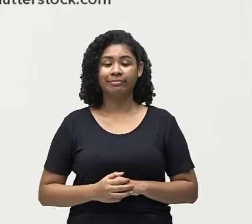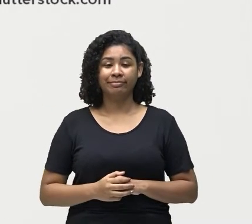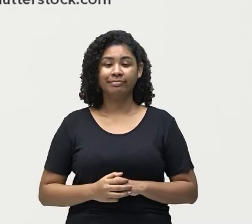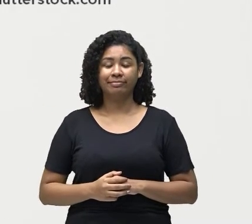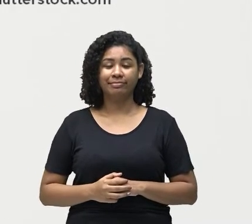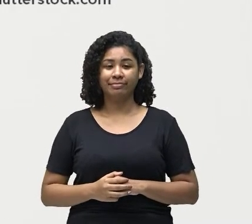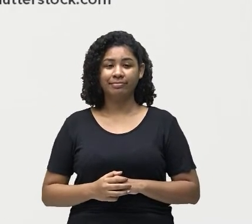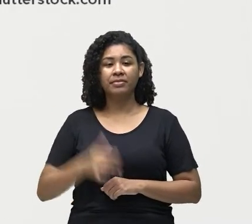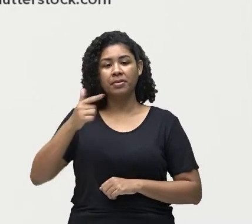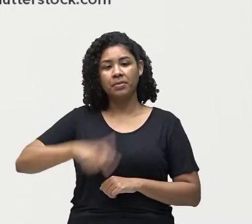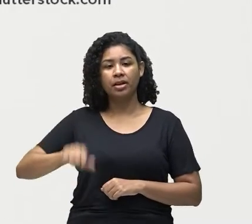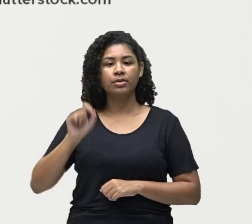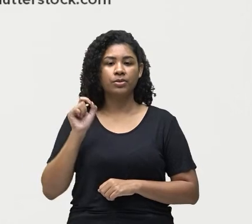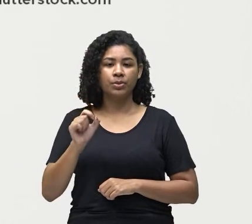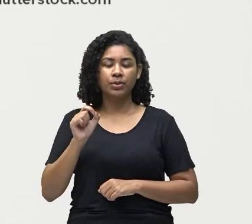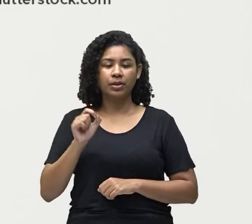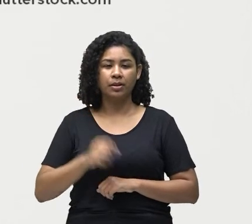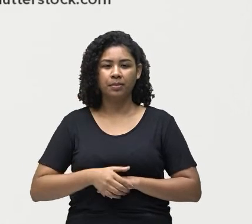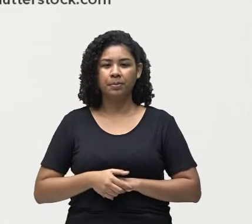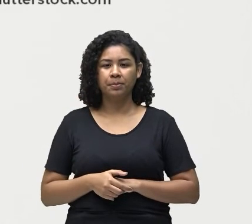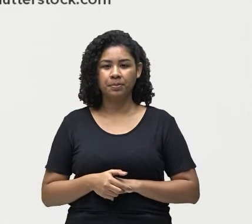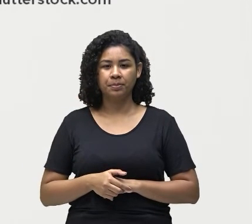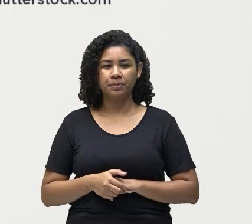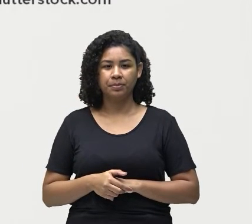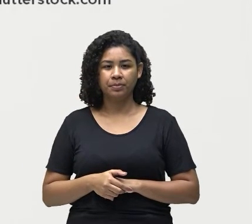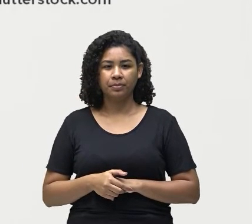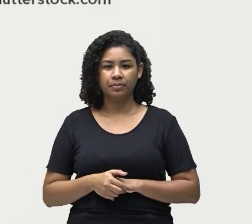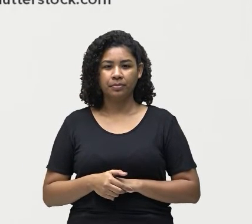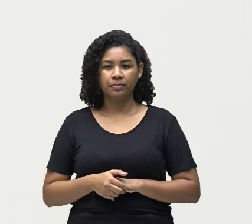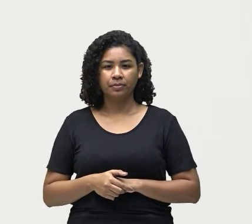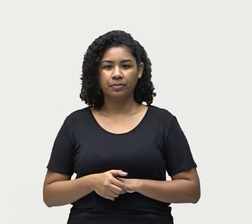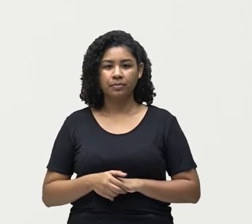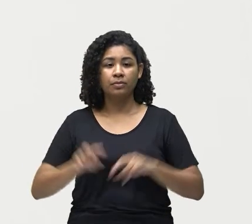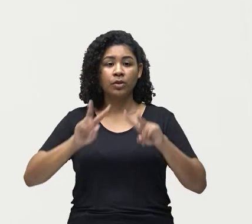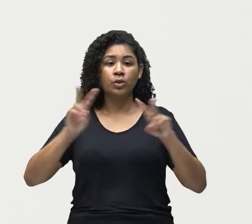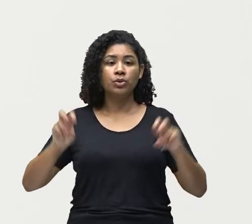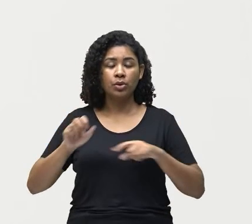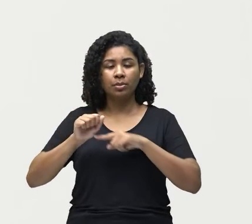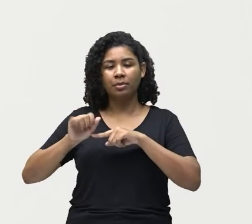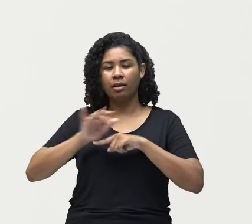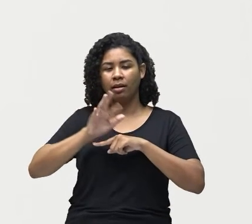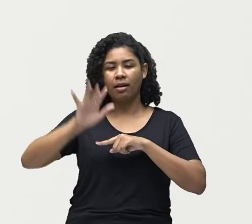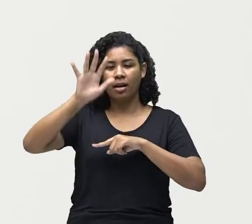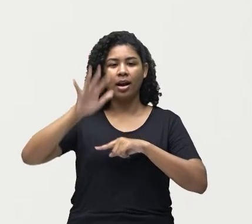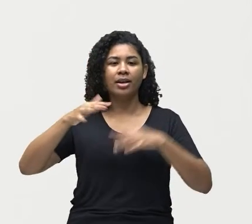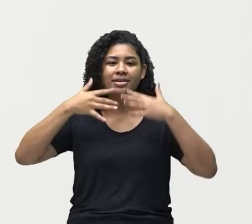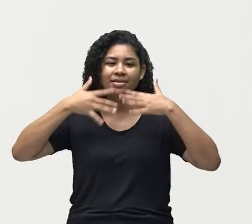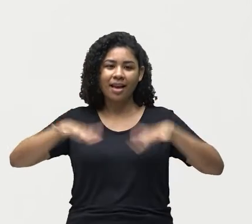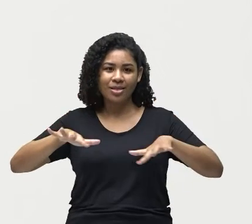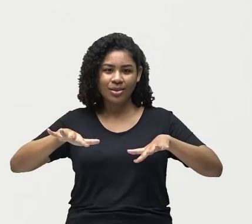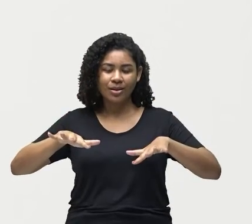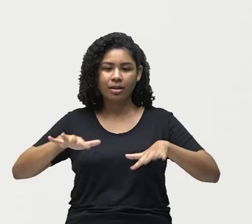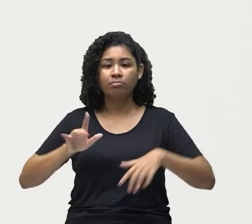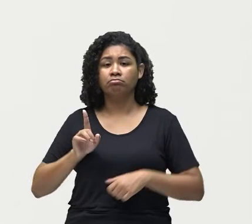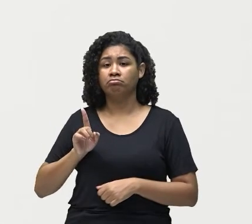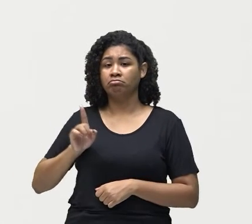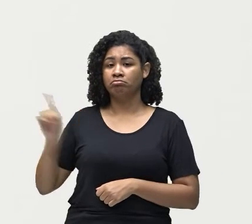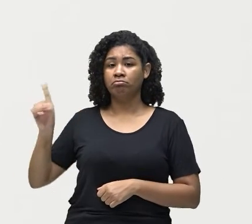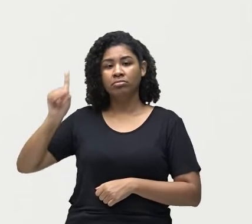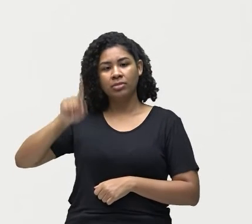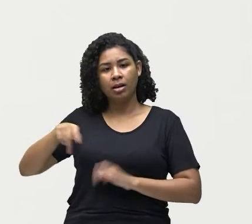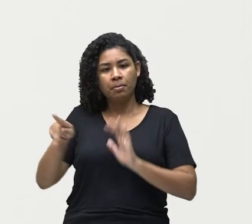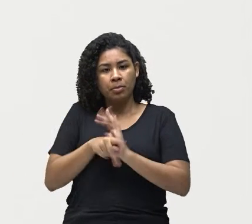Além disso, né, a gente trouxe para vocês também quanto ao gás natural, que o gás natural ele é um dos derivados